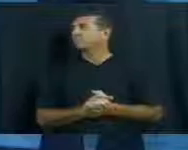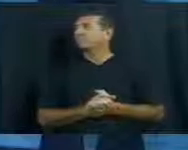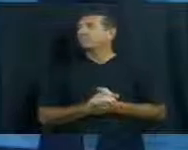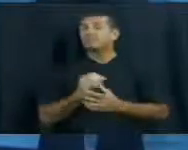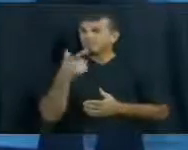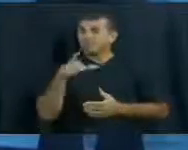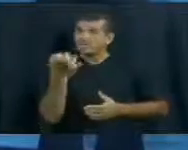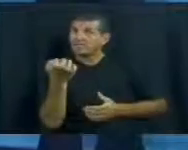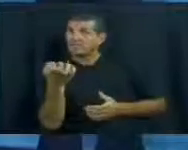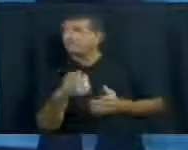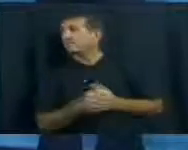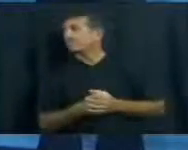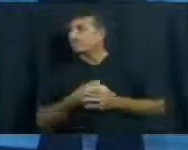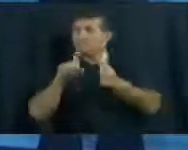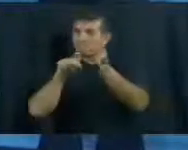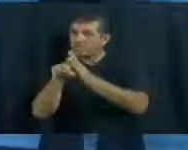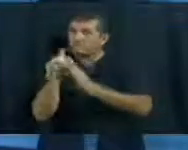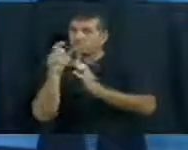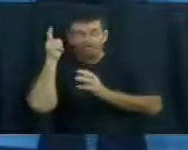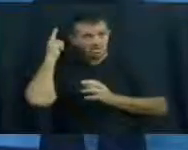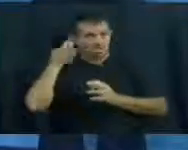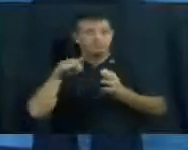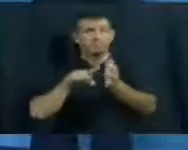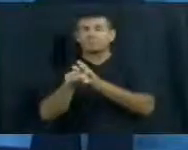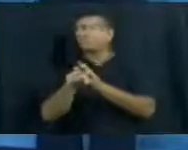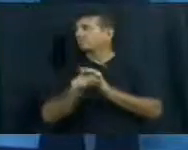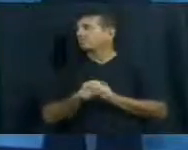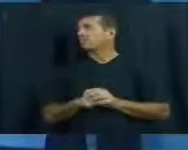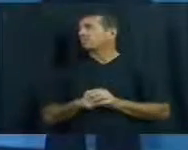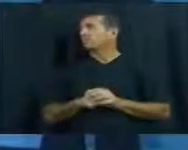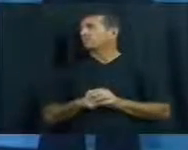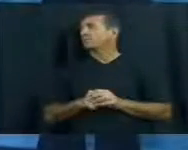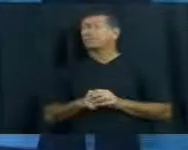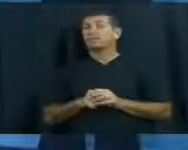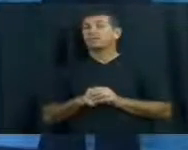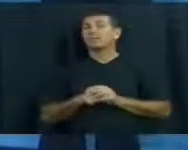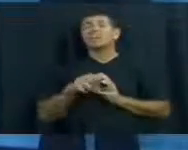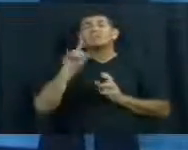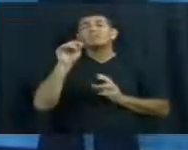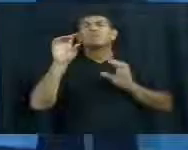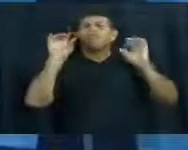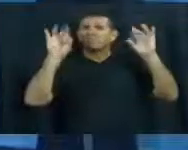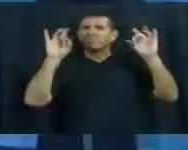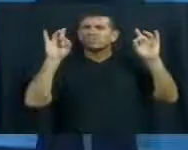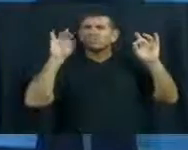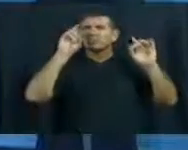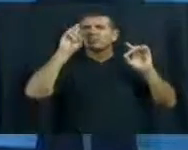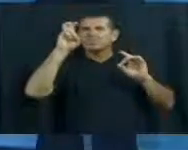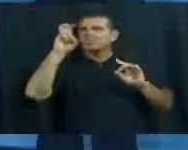Vocês querem mais? Só quero fazer uma perguntinha. Posso agora. A gente não vai ter uma participação especial no dia 5 do 3?